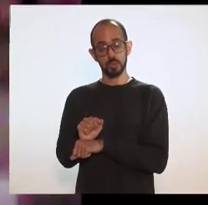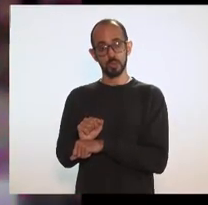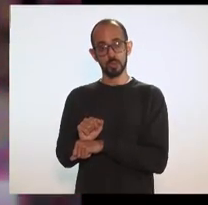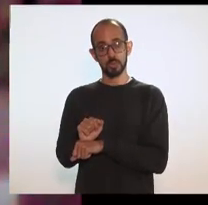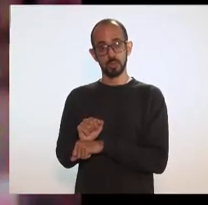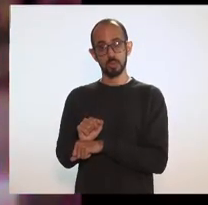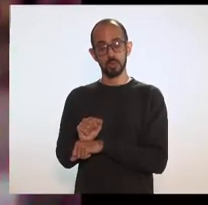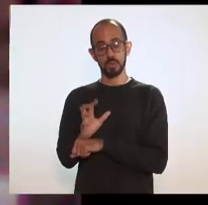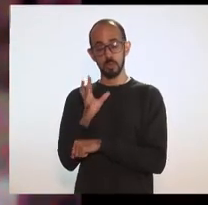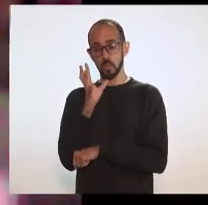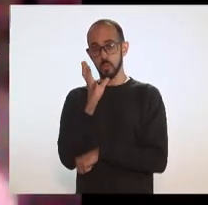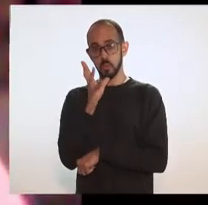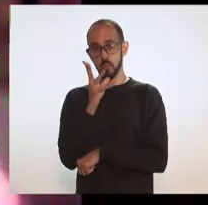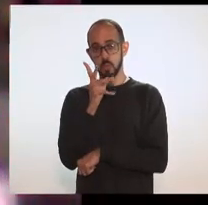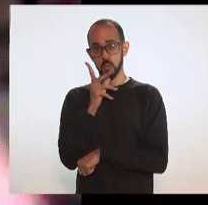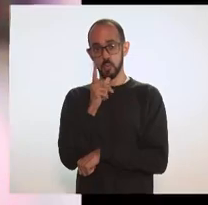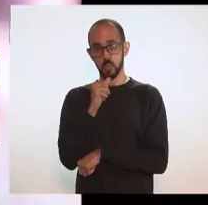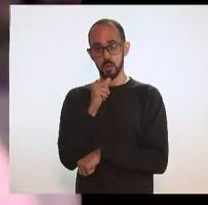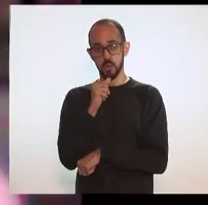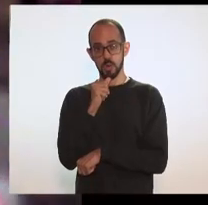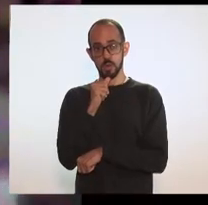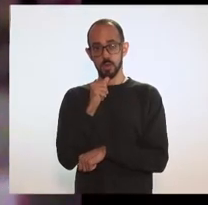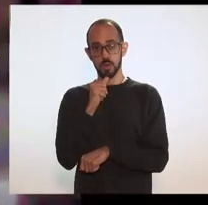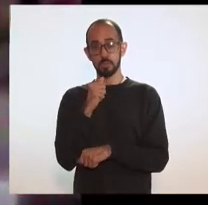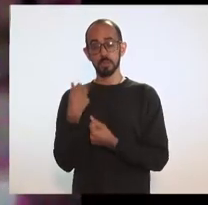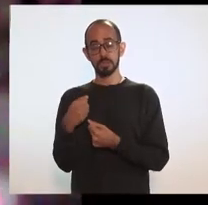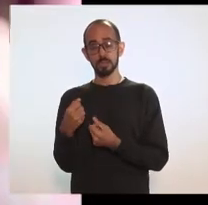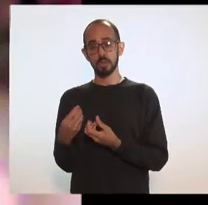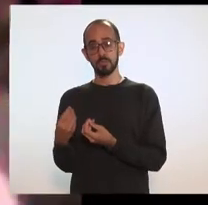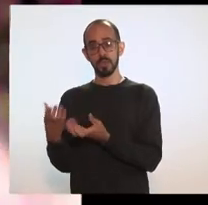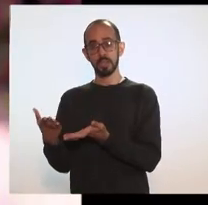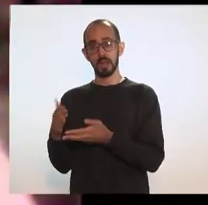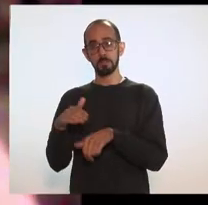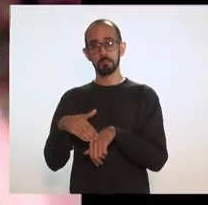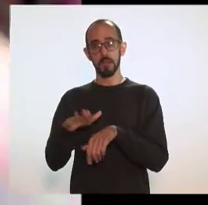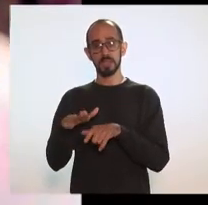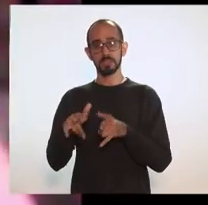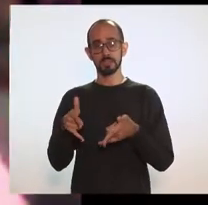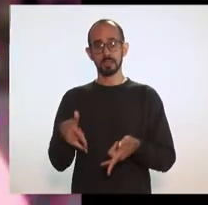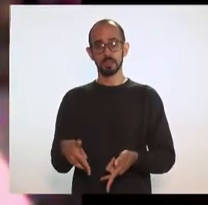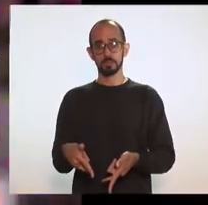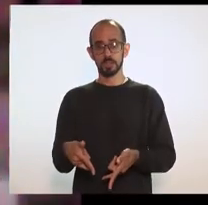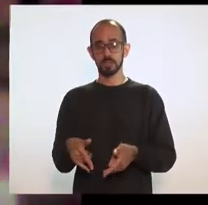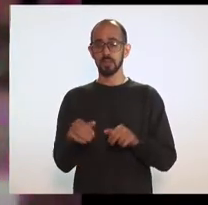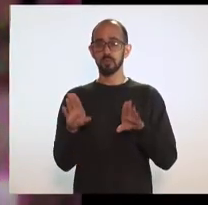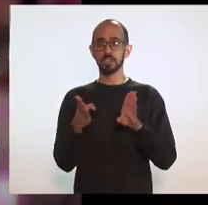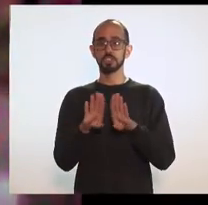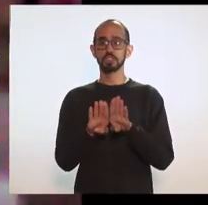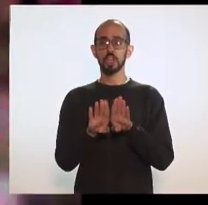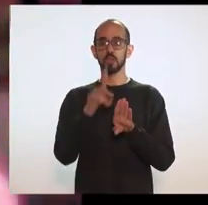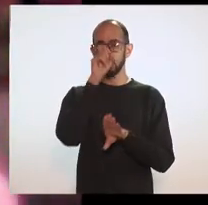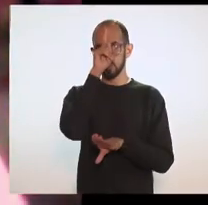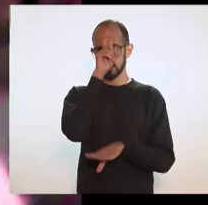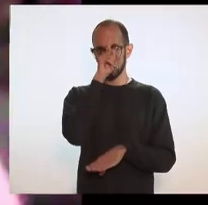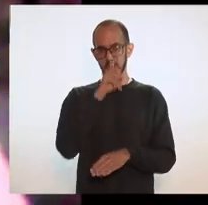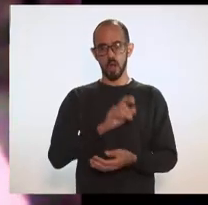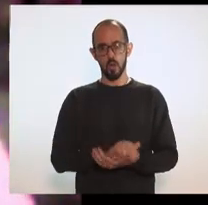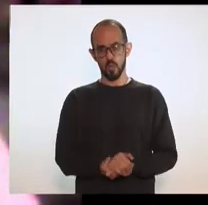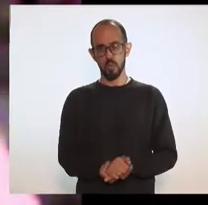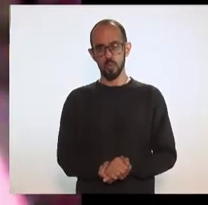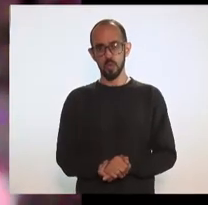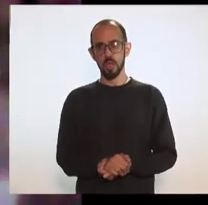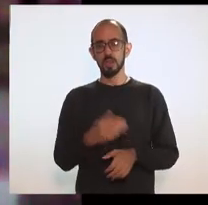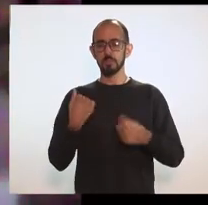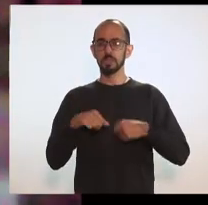retardo tem que ofertar mais leitos tá fechando o Hospital Estadual Eduardo Rabello e tem que tomar